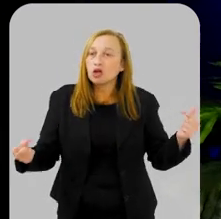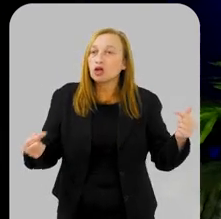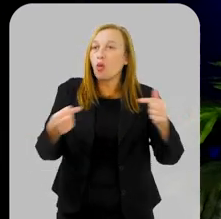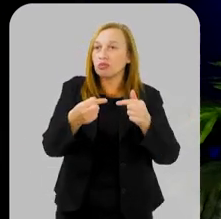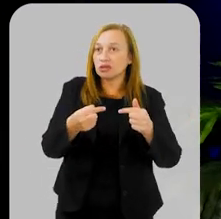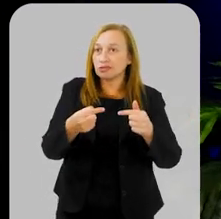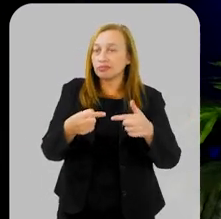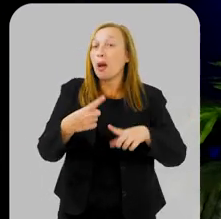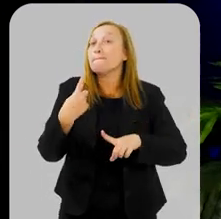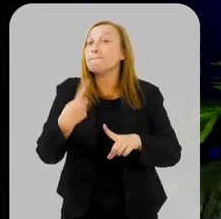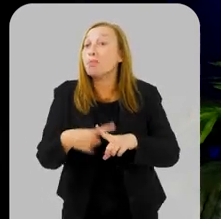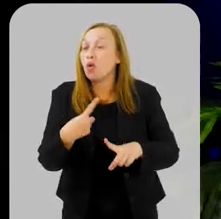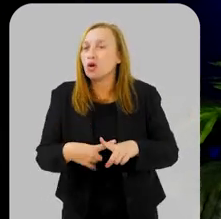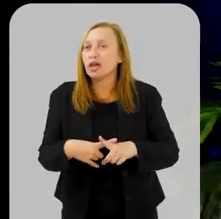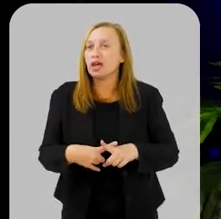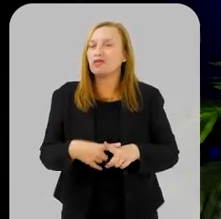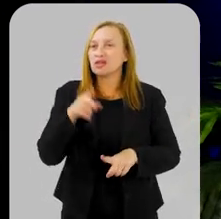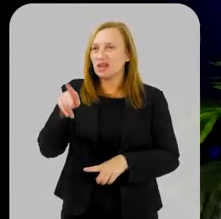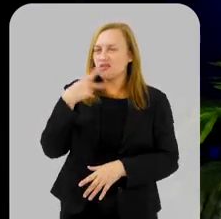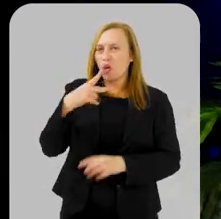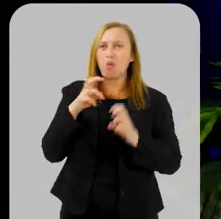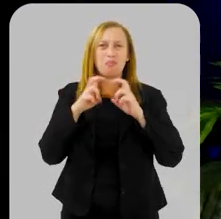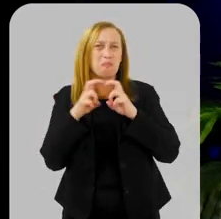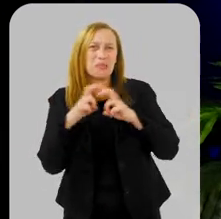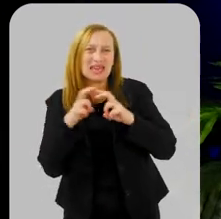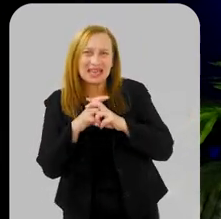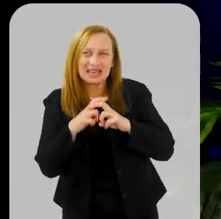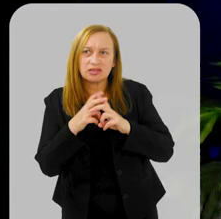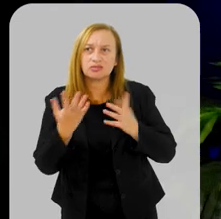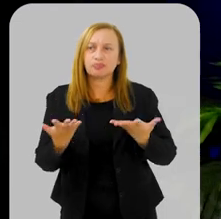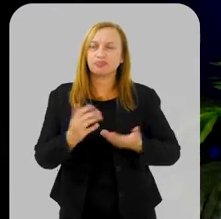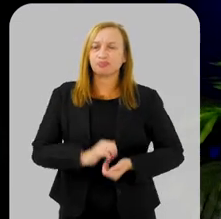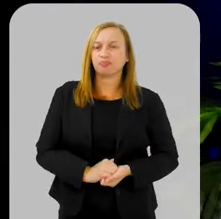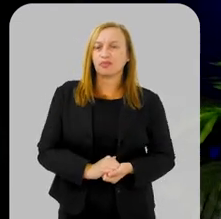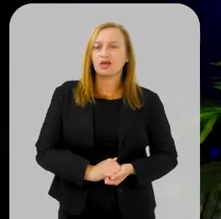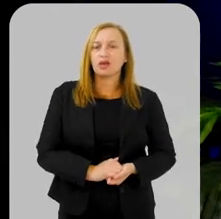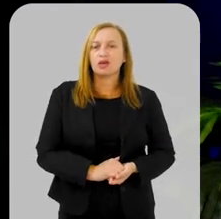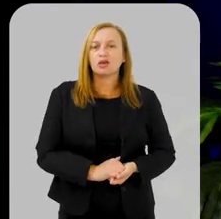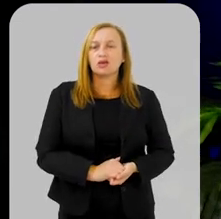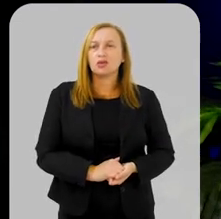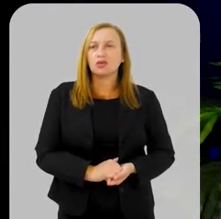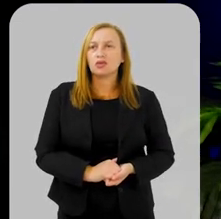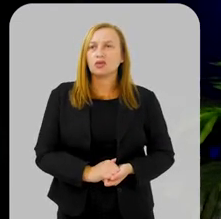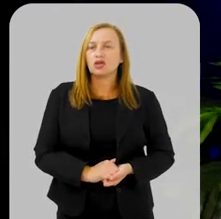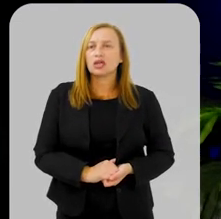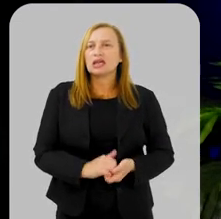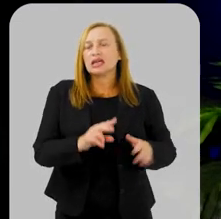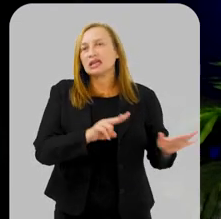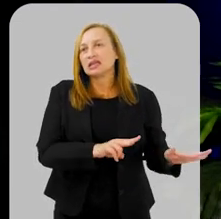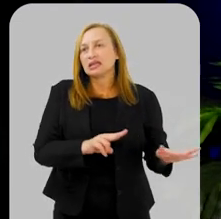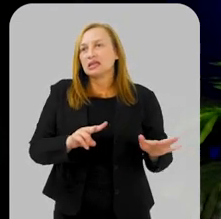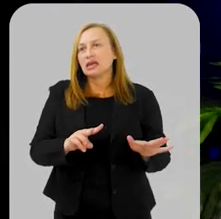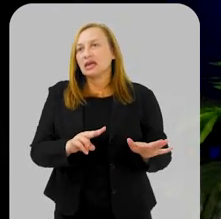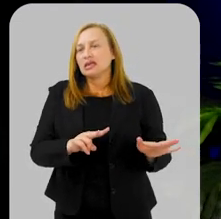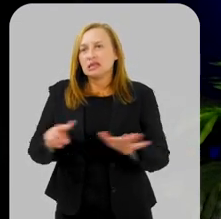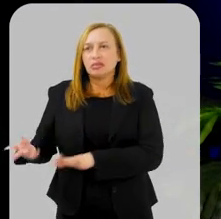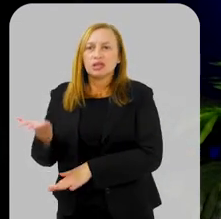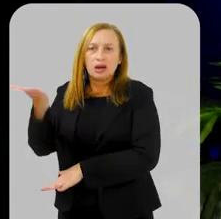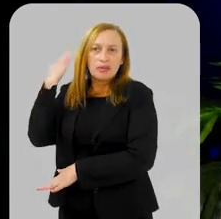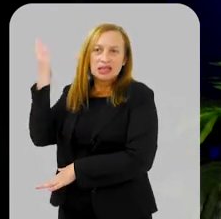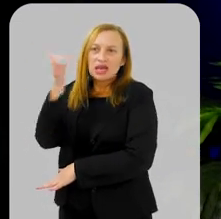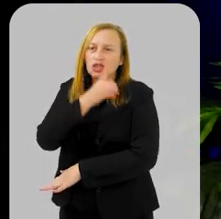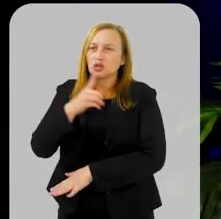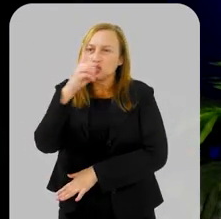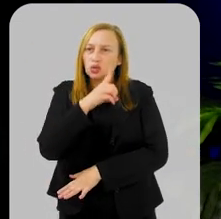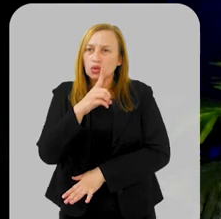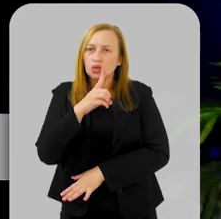compatível. Né? Por quê? Você citou aqui briga. Final de semana, domingo